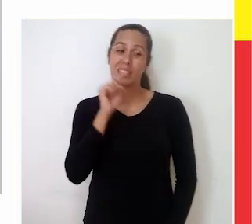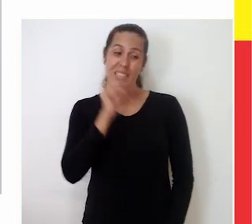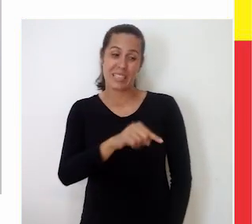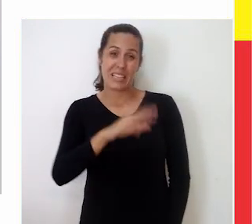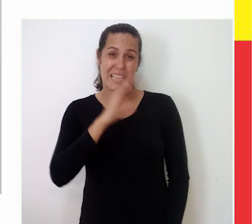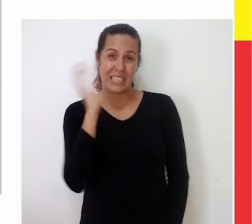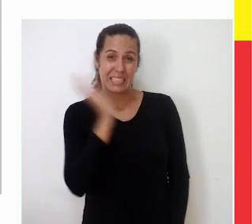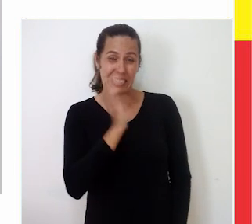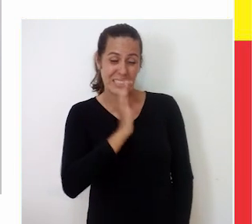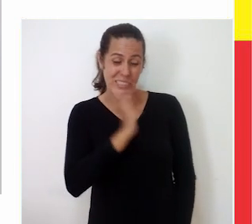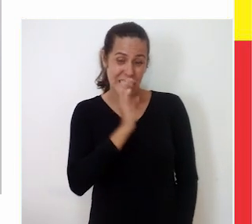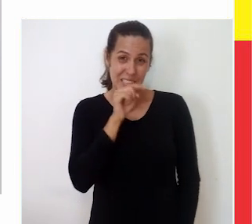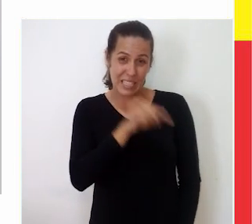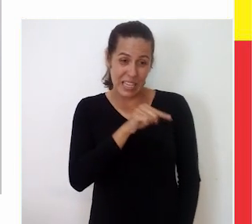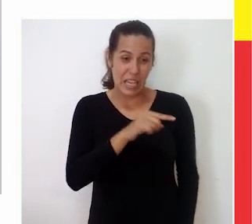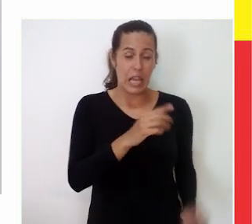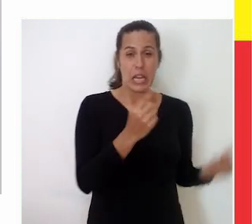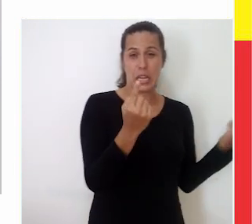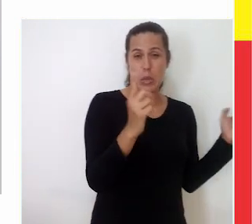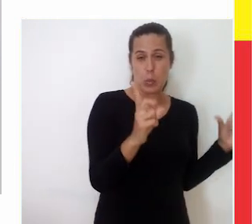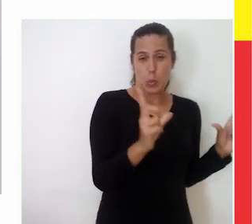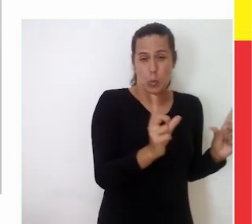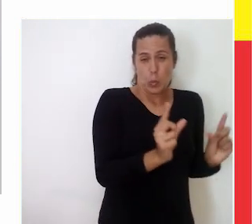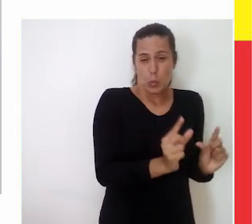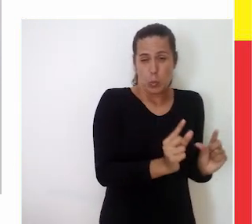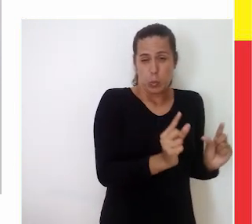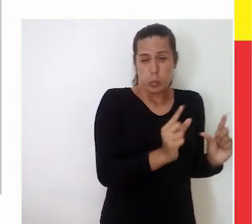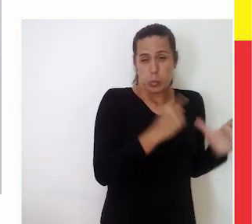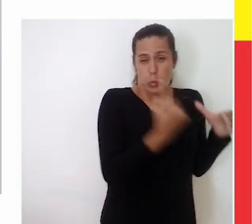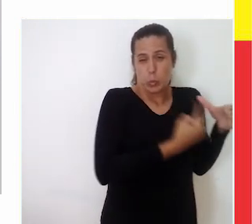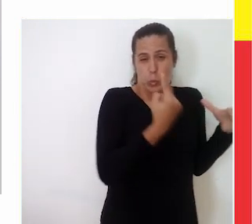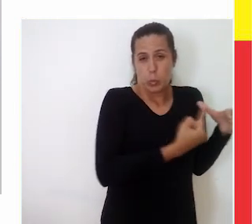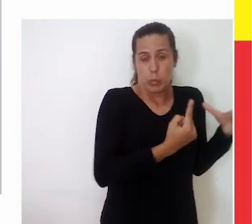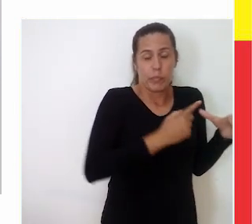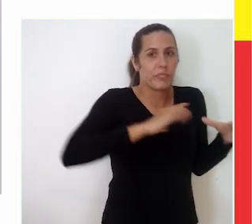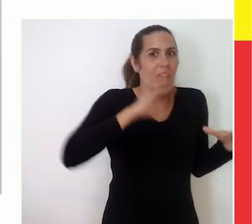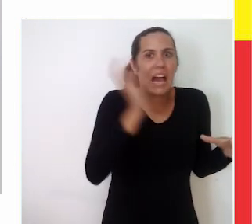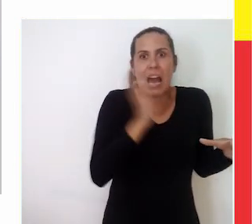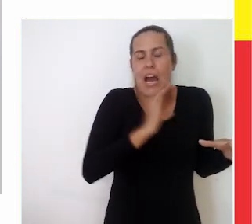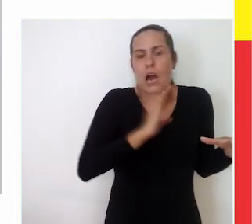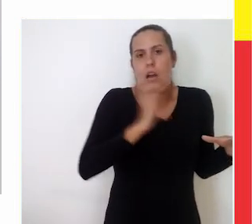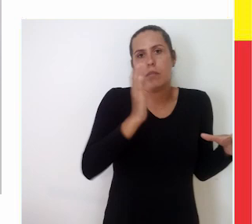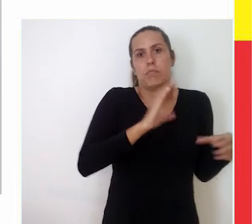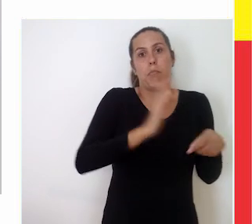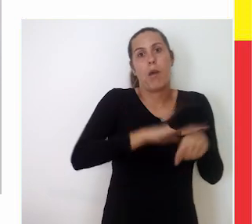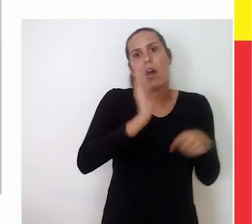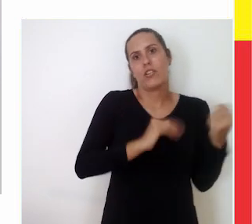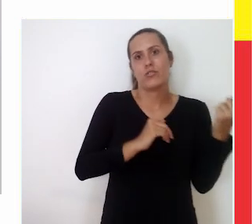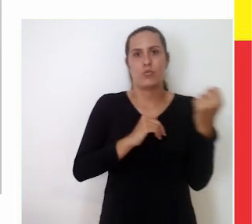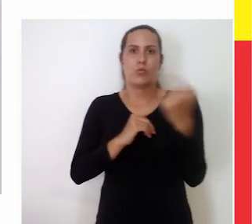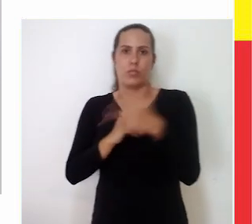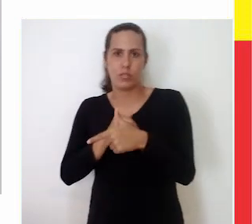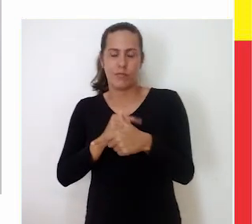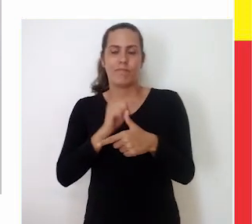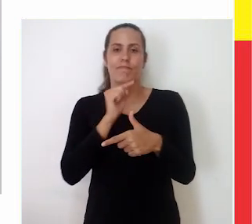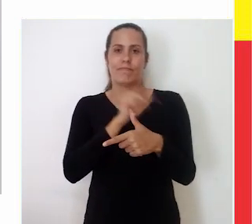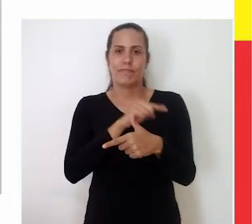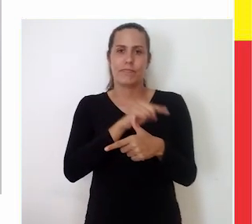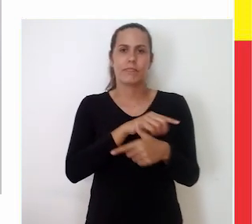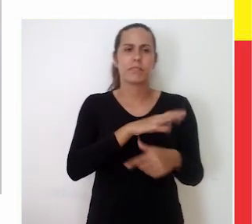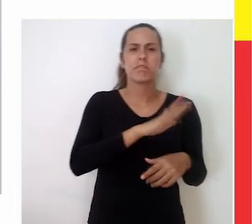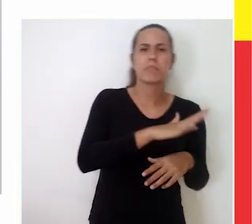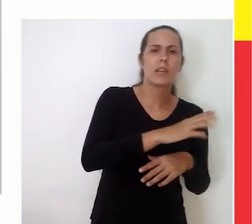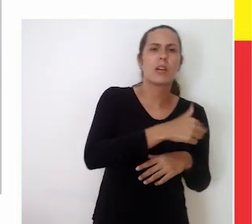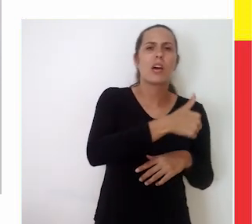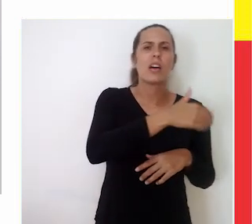do tornado, pequenininho e veloz, formado na Terra, é cerca de 10